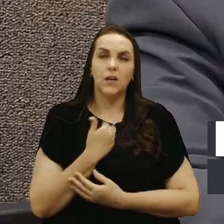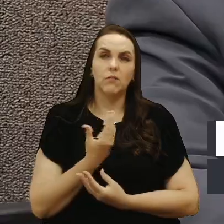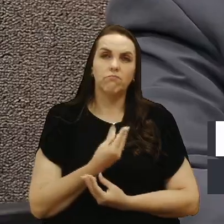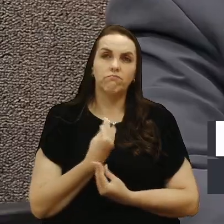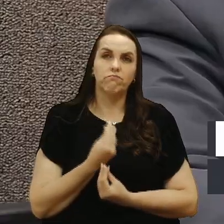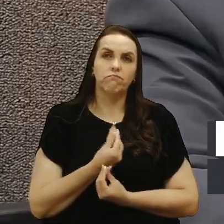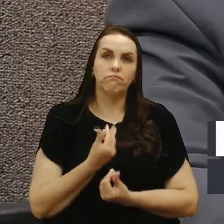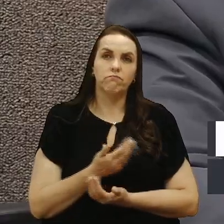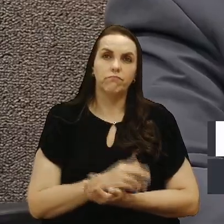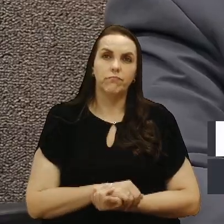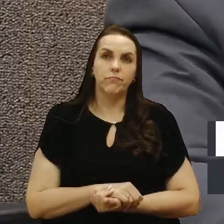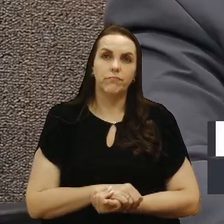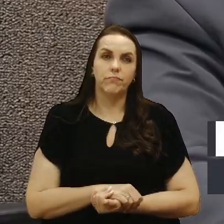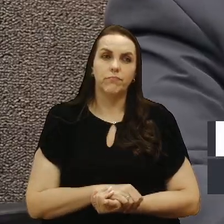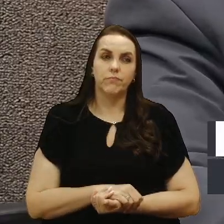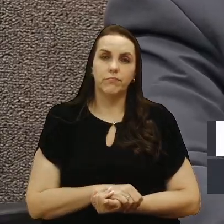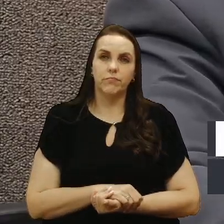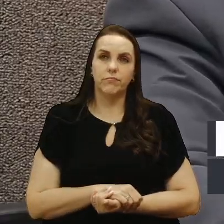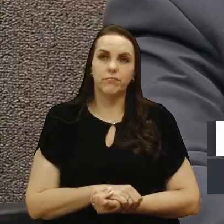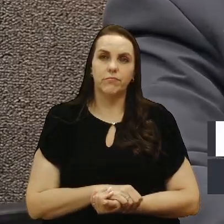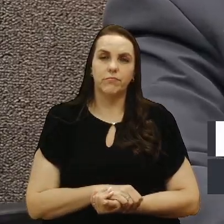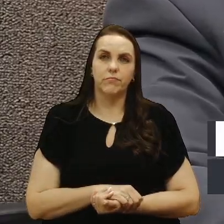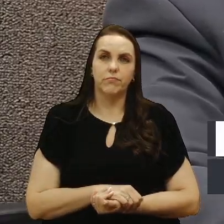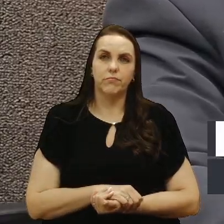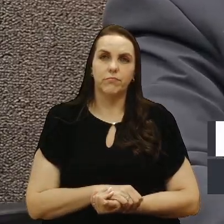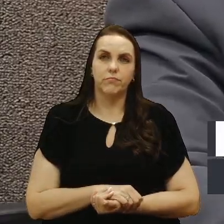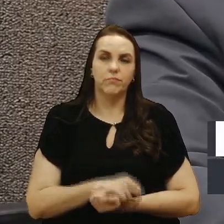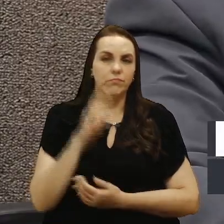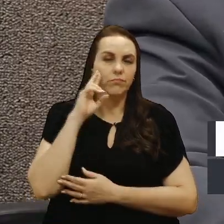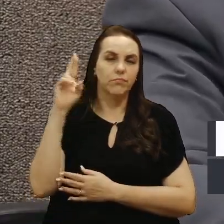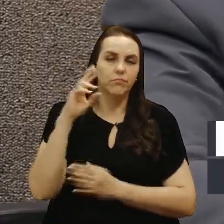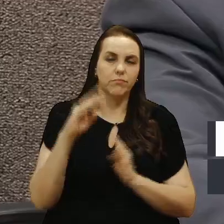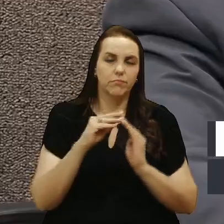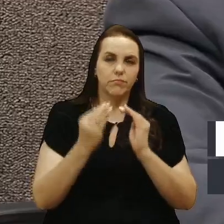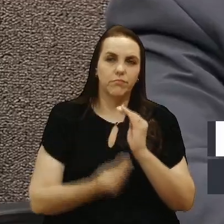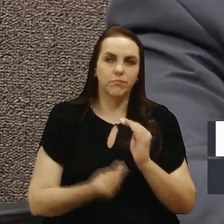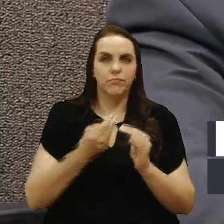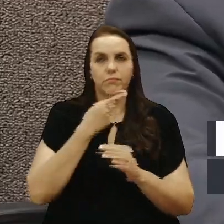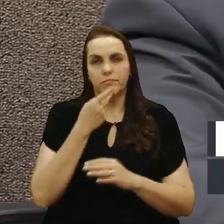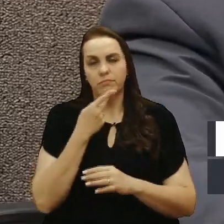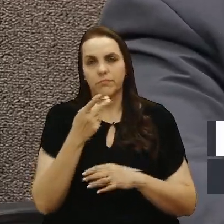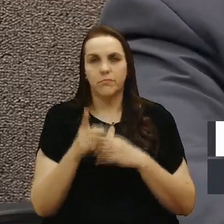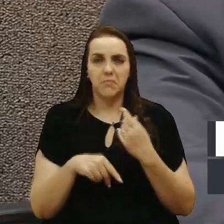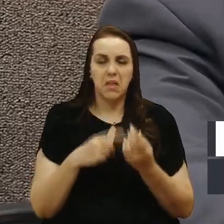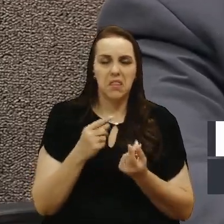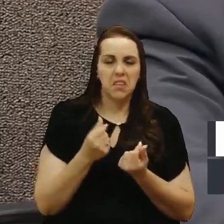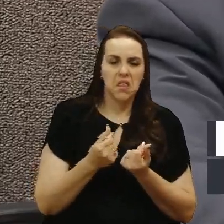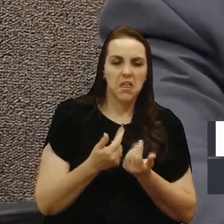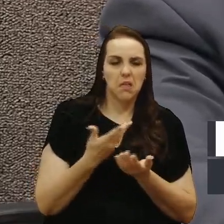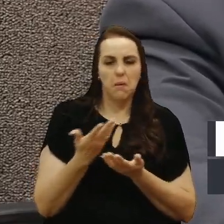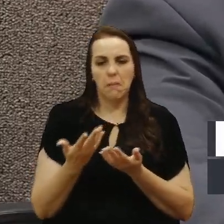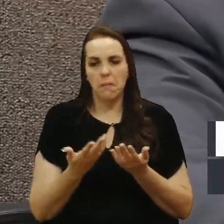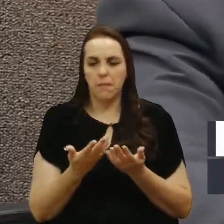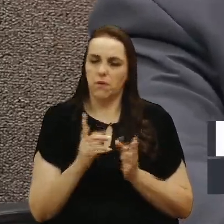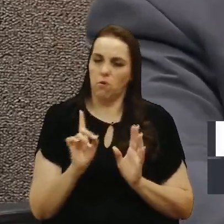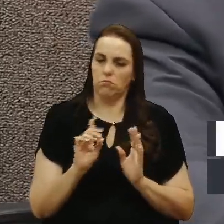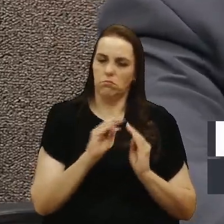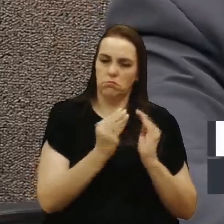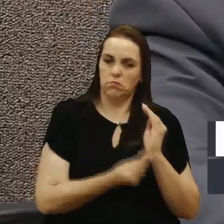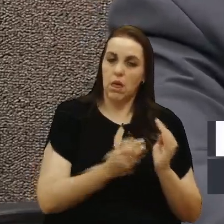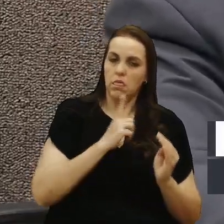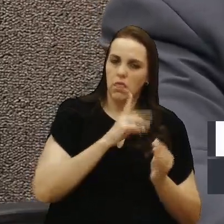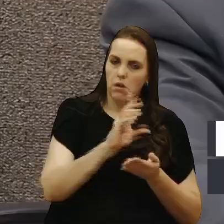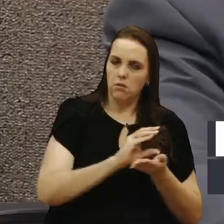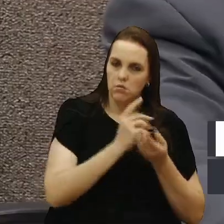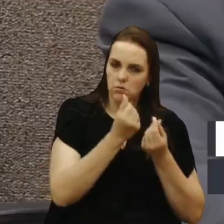tu estava me dando canelaço, o diretor do SAMAI me dizia, não, o SAMAI tem recursos e precisa ajudar o executivo. Eu estou